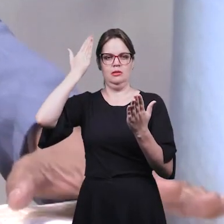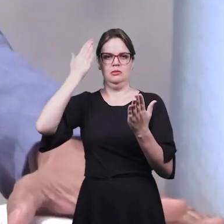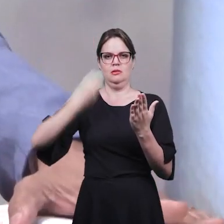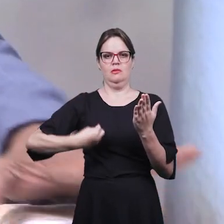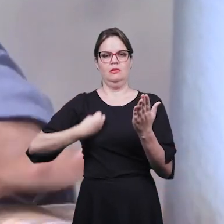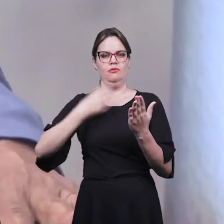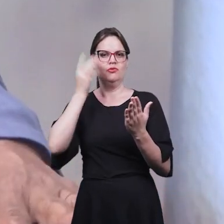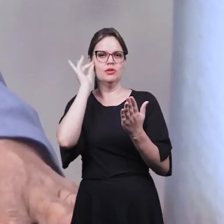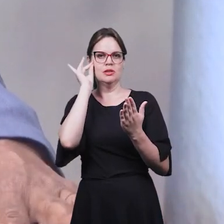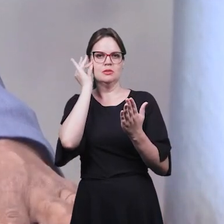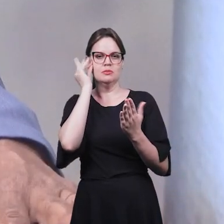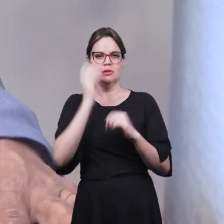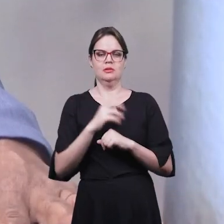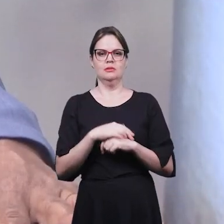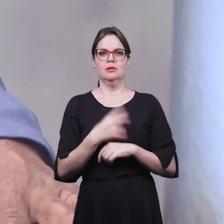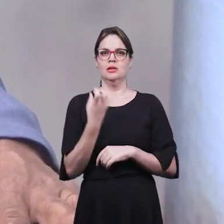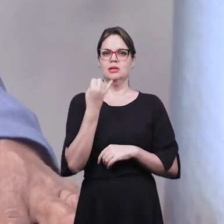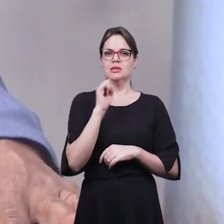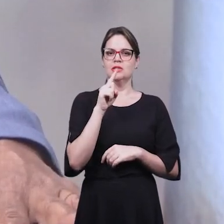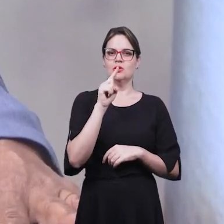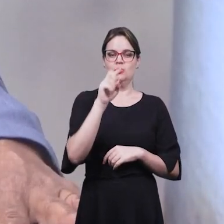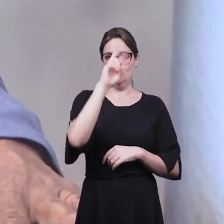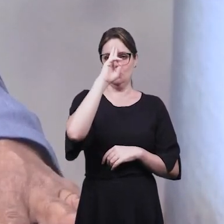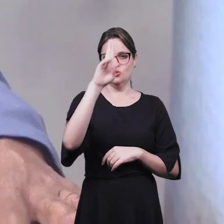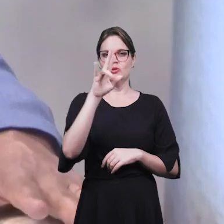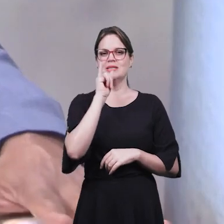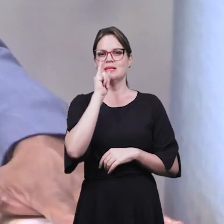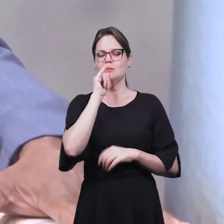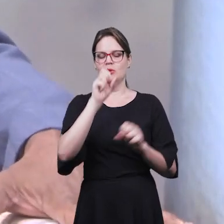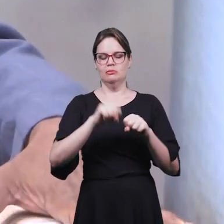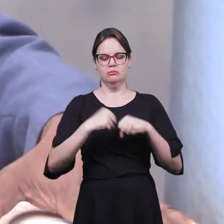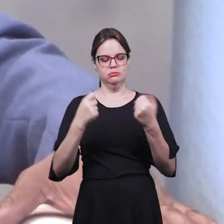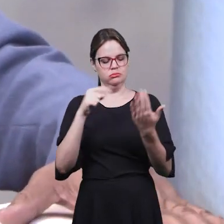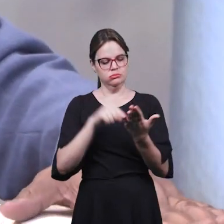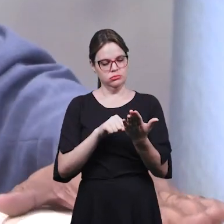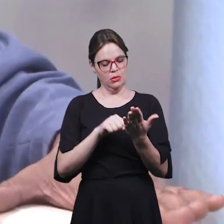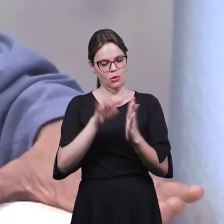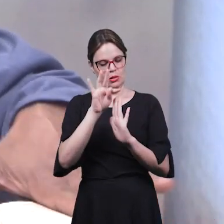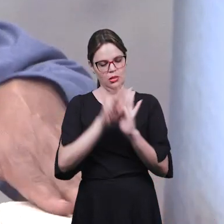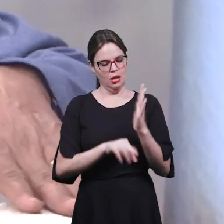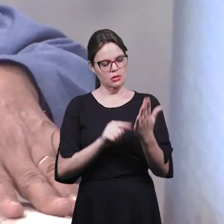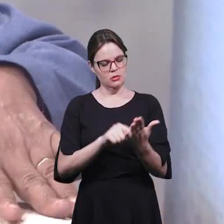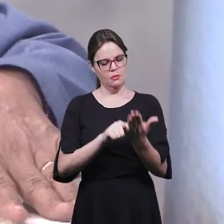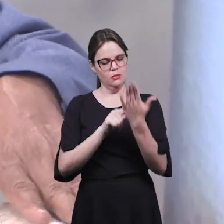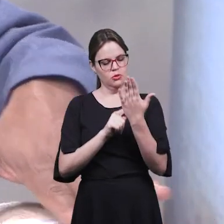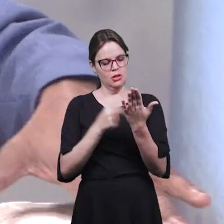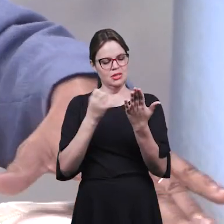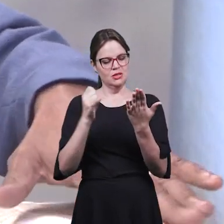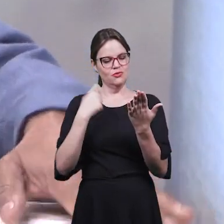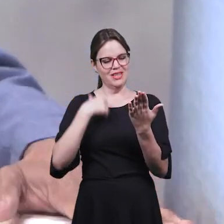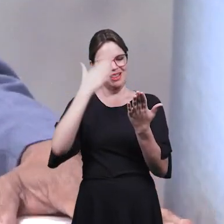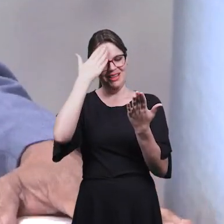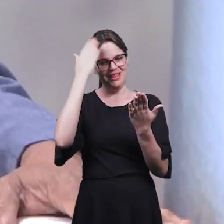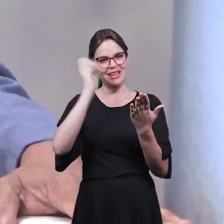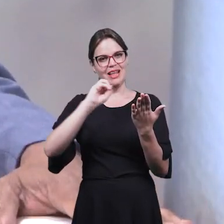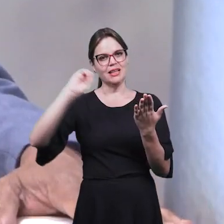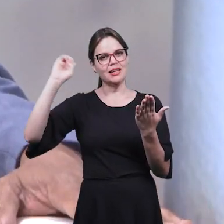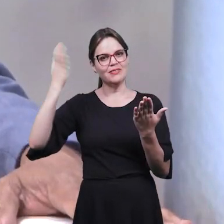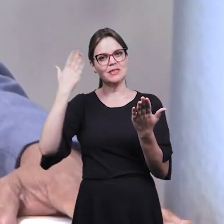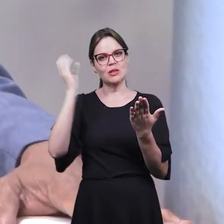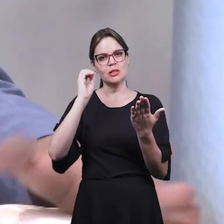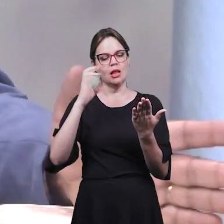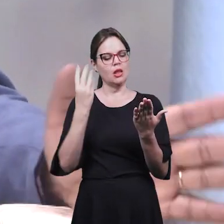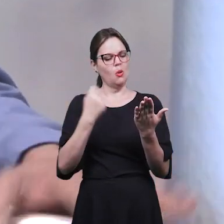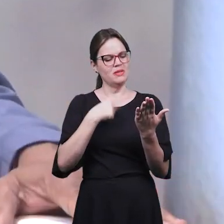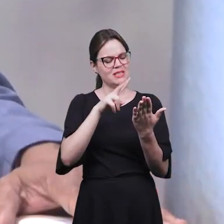mostrou um texto como esse. Se você não for no profundo profético, o que a profecia quer mostrar, Jesus quis falar, você não vai entender nunca.